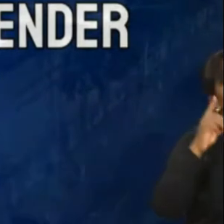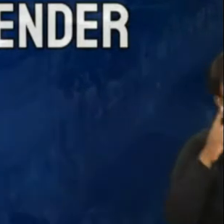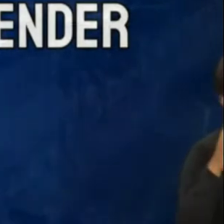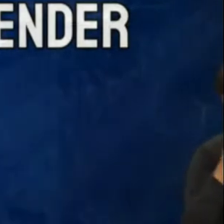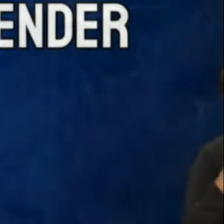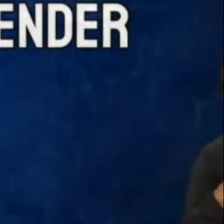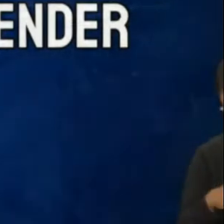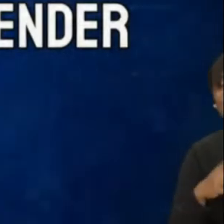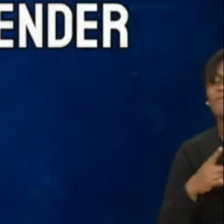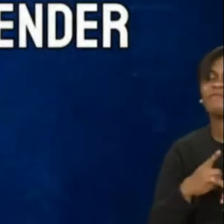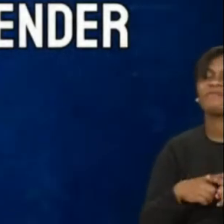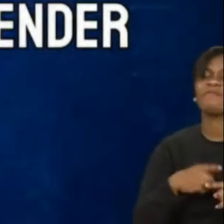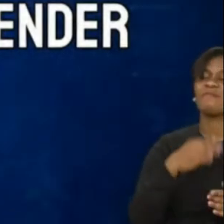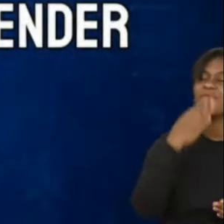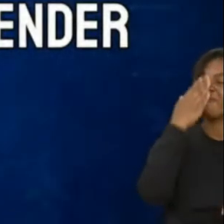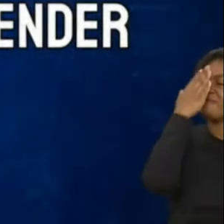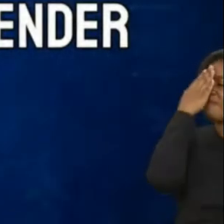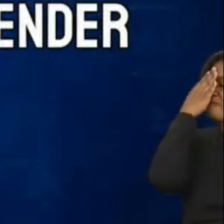mas prefiro confiar sem entender.